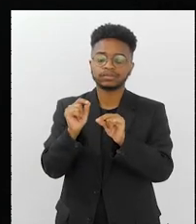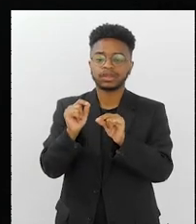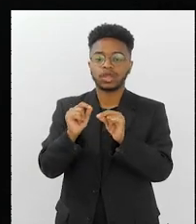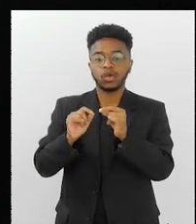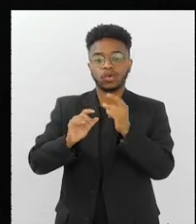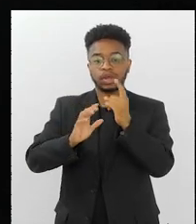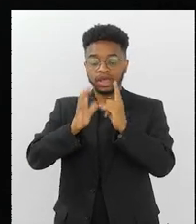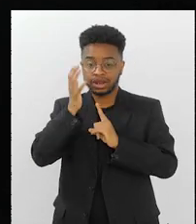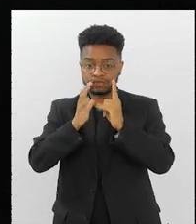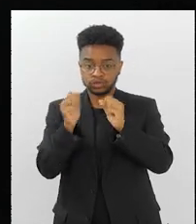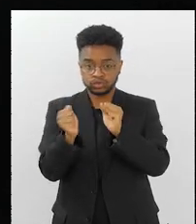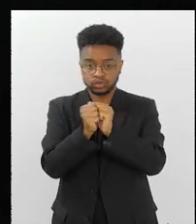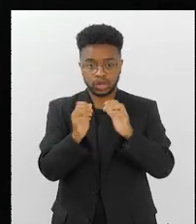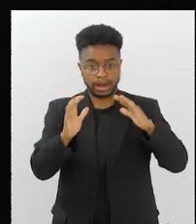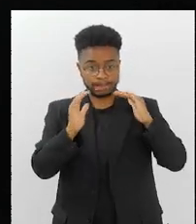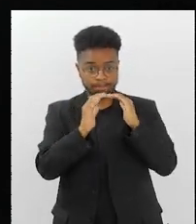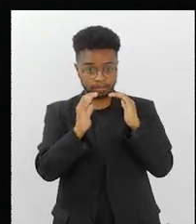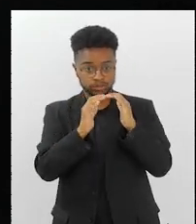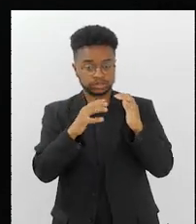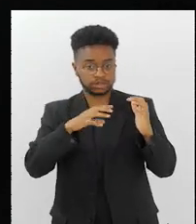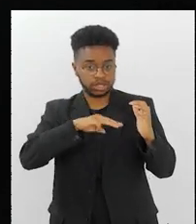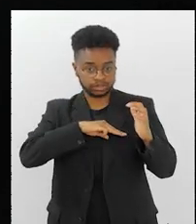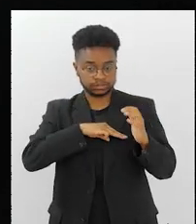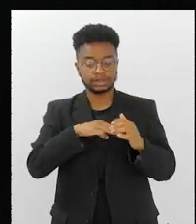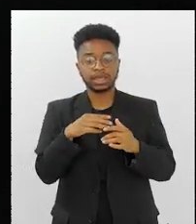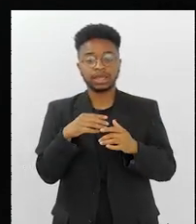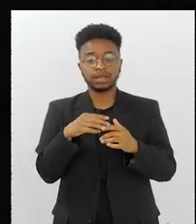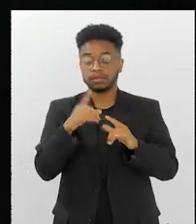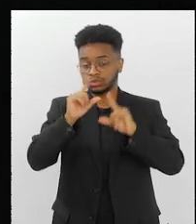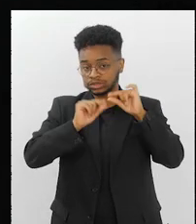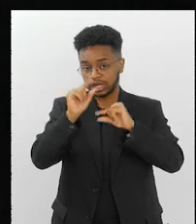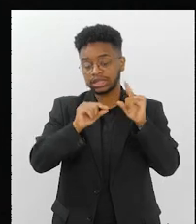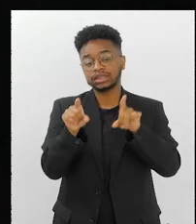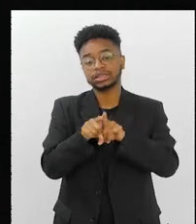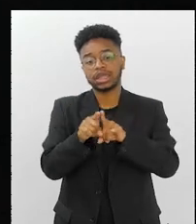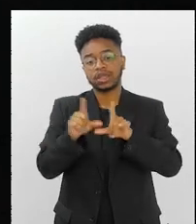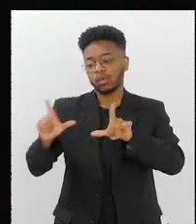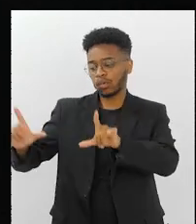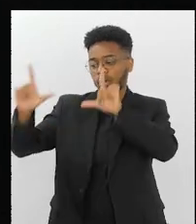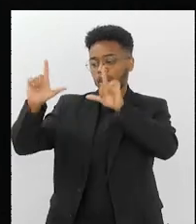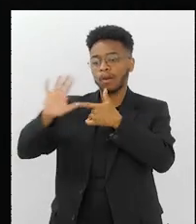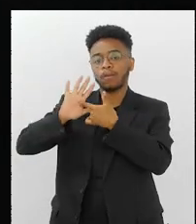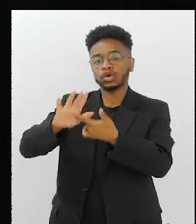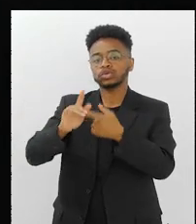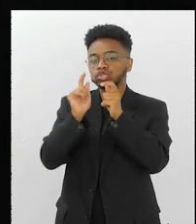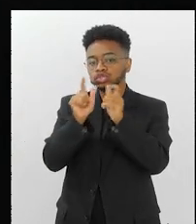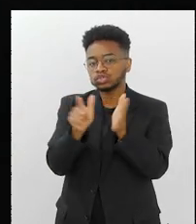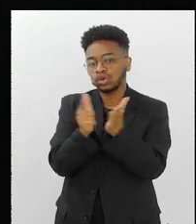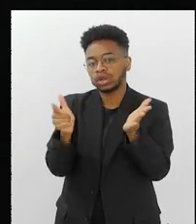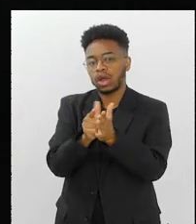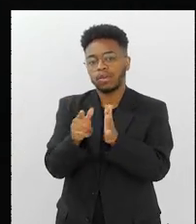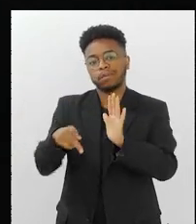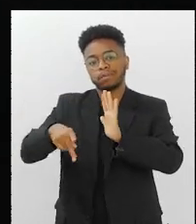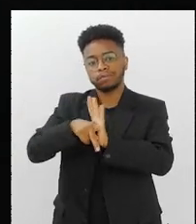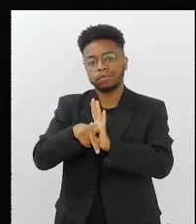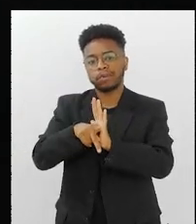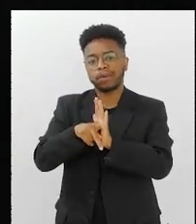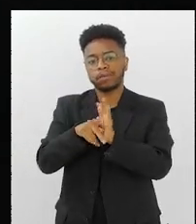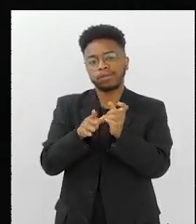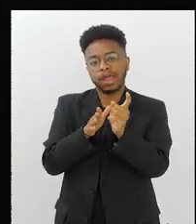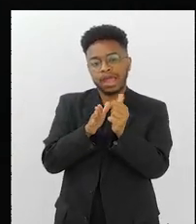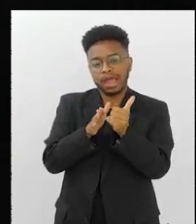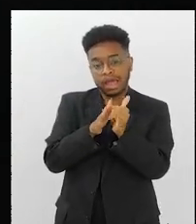Mocidade lá na sala do diretor de carnaval da direção de carnaval né Tem um quadro que é o jornal a capa do jornal com Aladim de